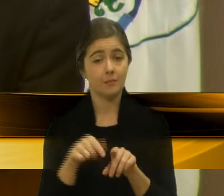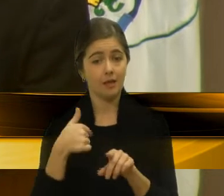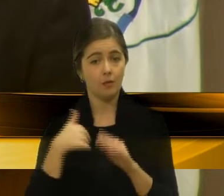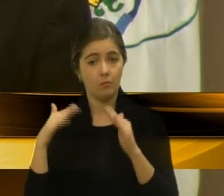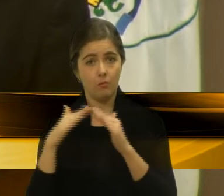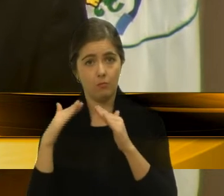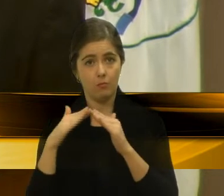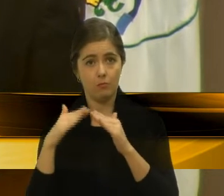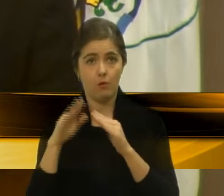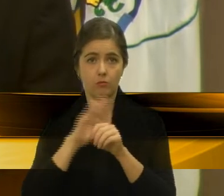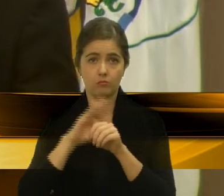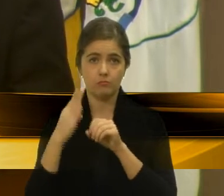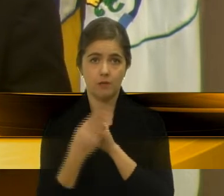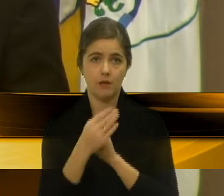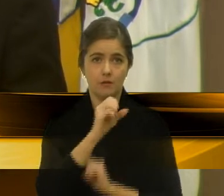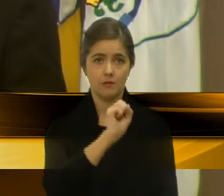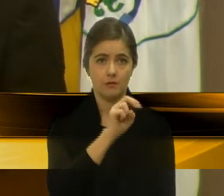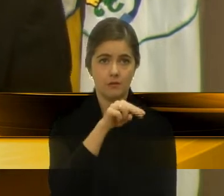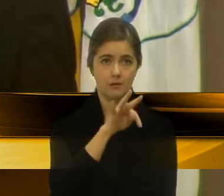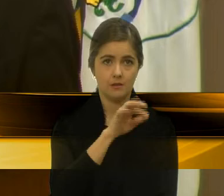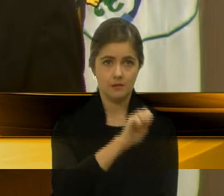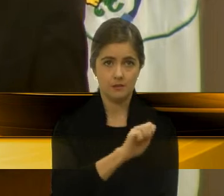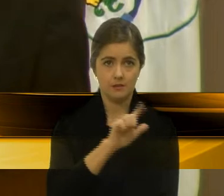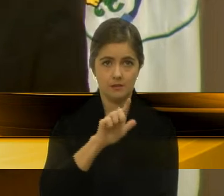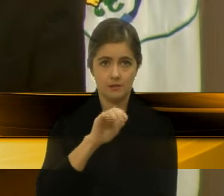aqui podemos dizer, uma homenagem